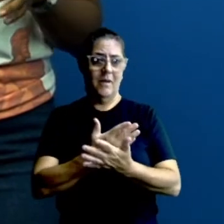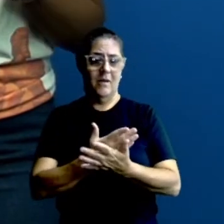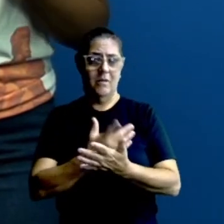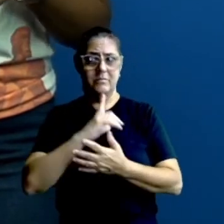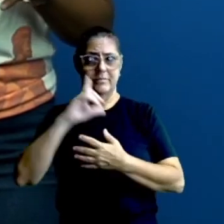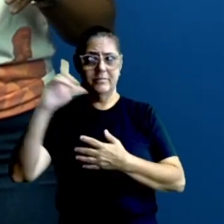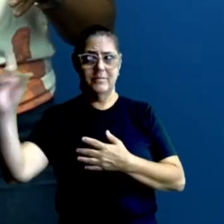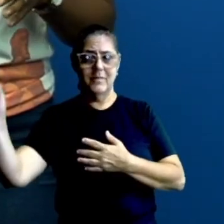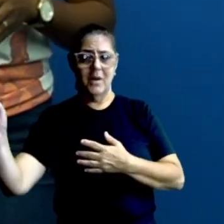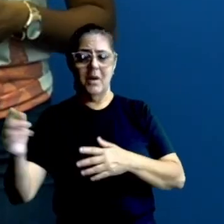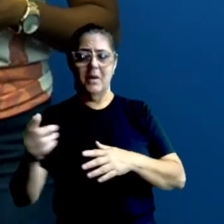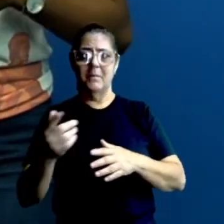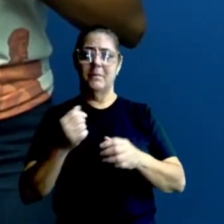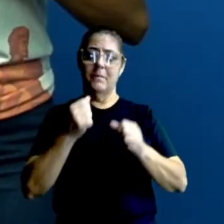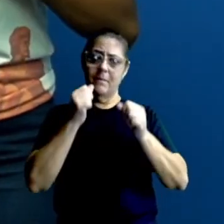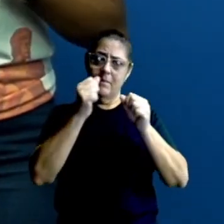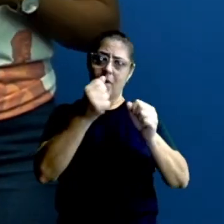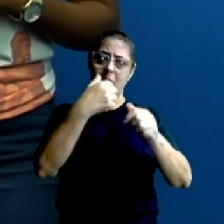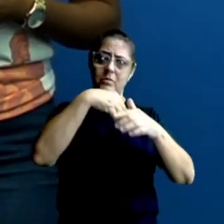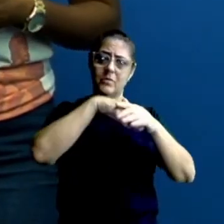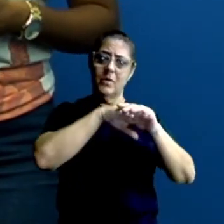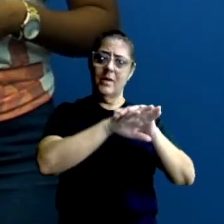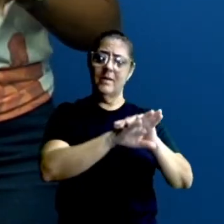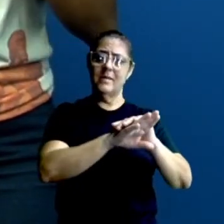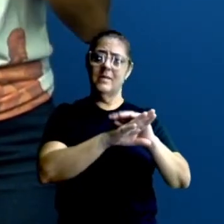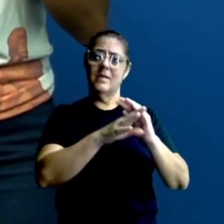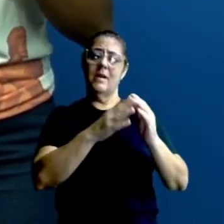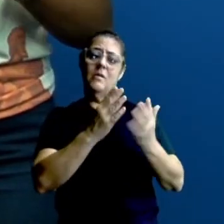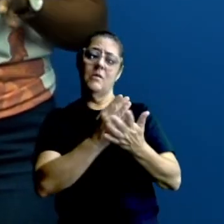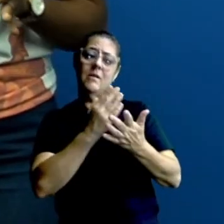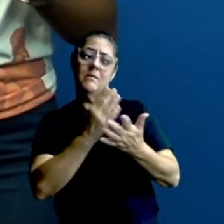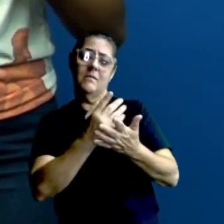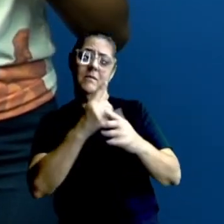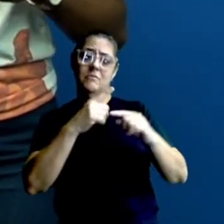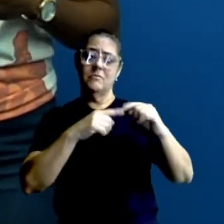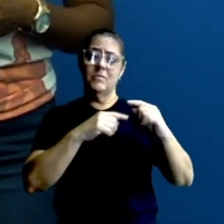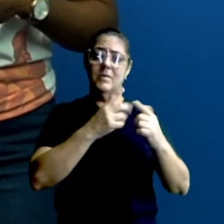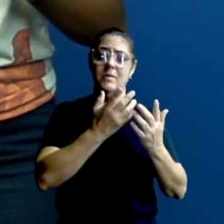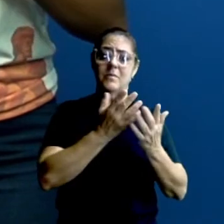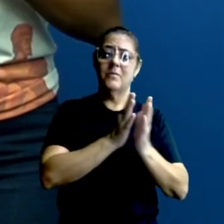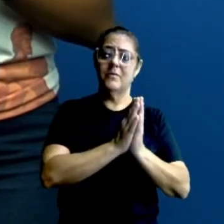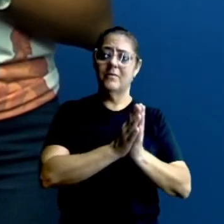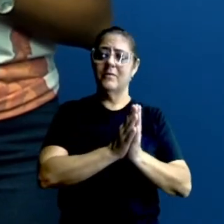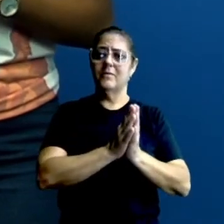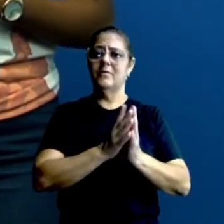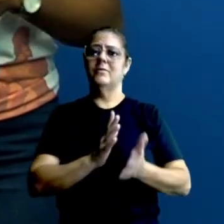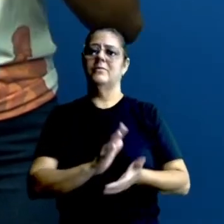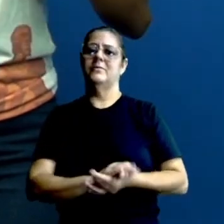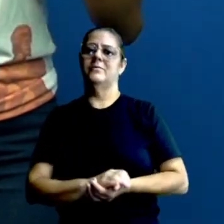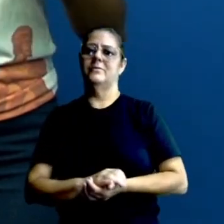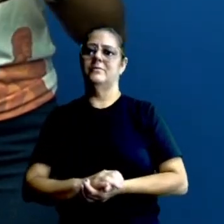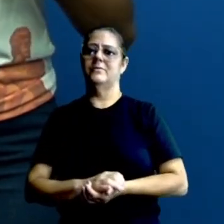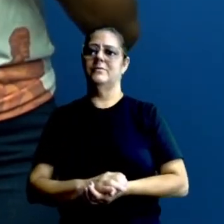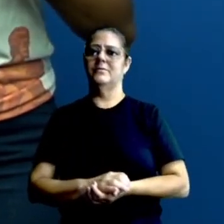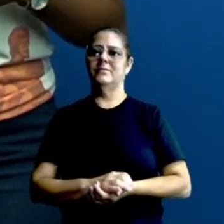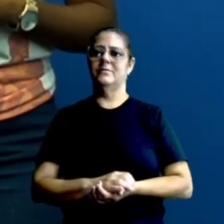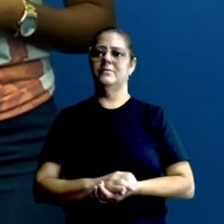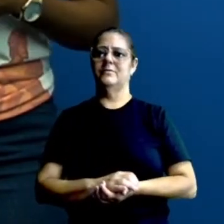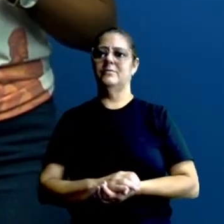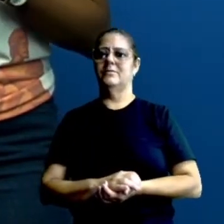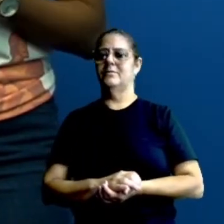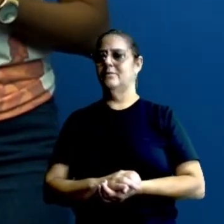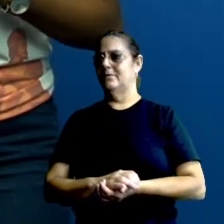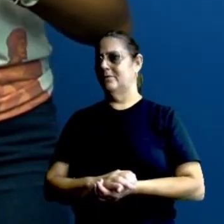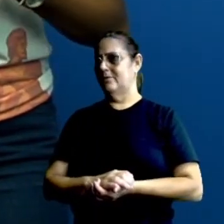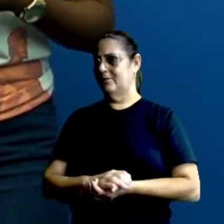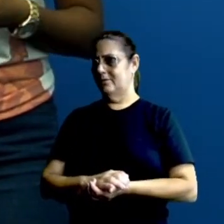hora de ir embora, a gente fala muito isso. Pack your things away, please. Pack your